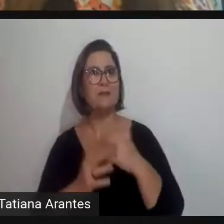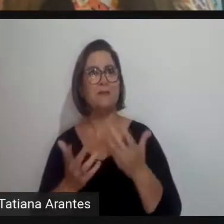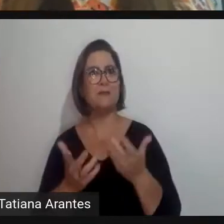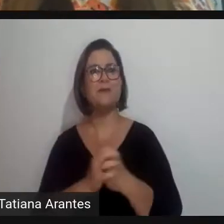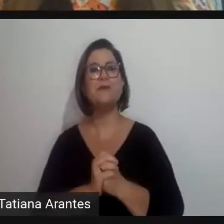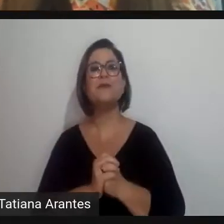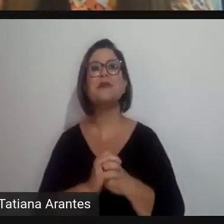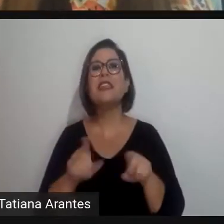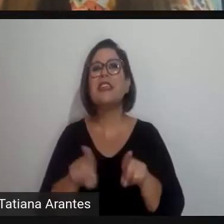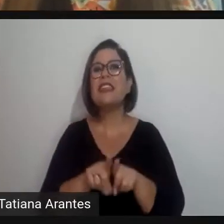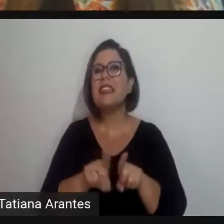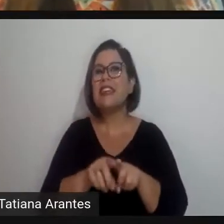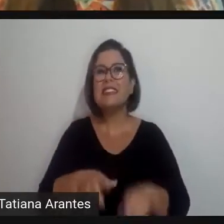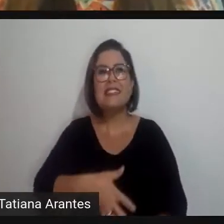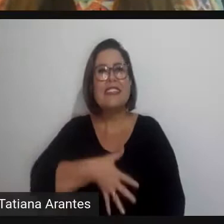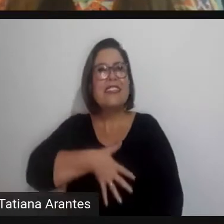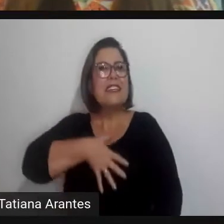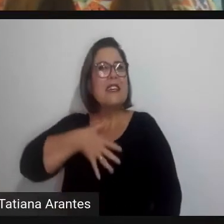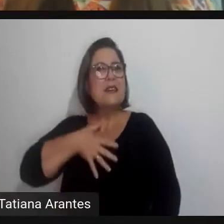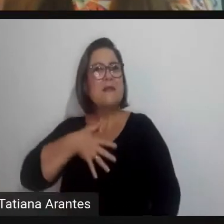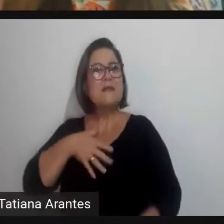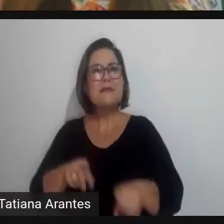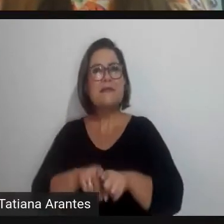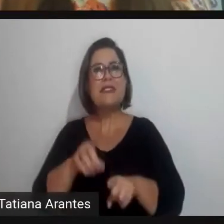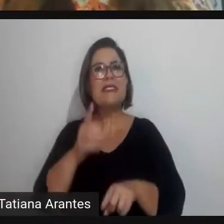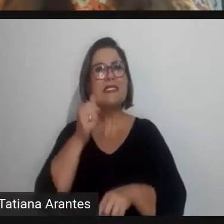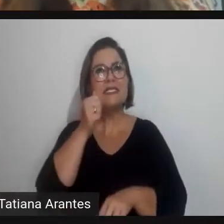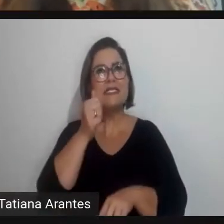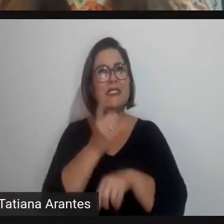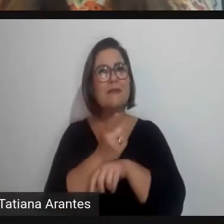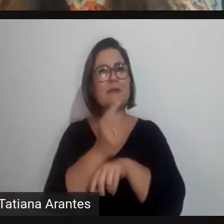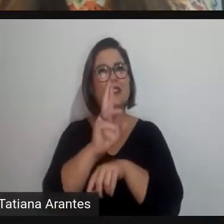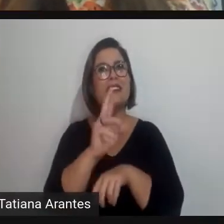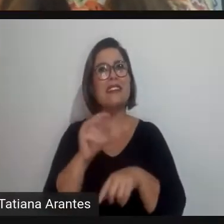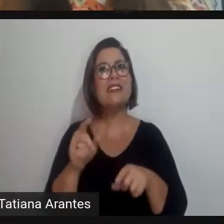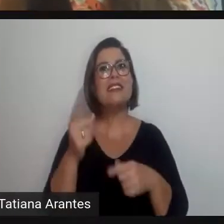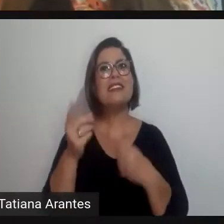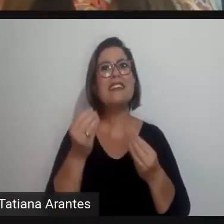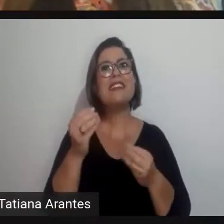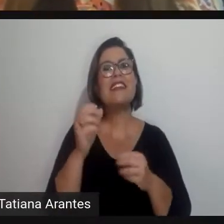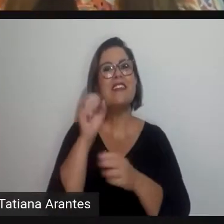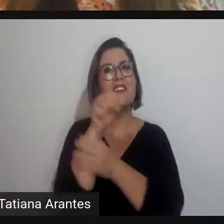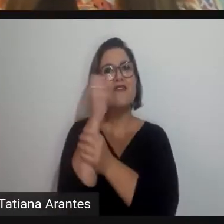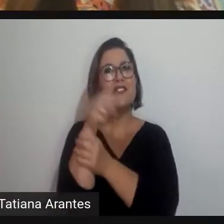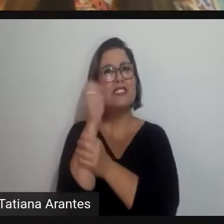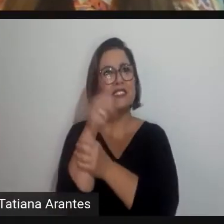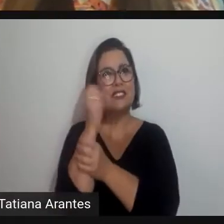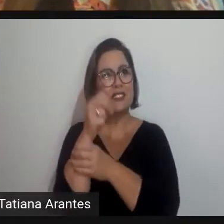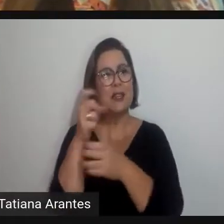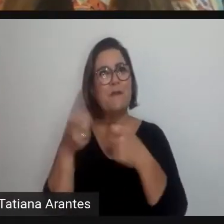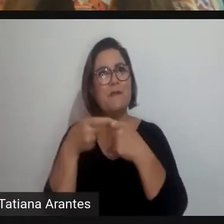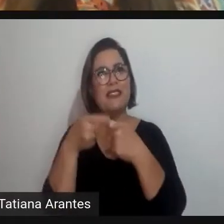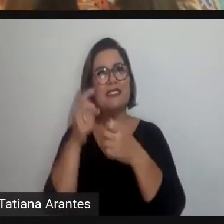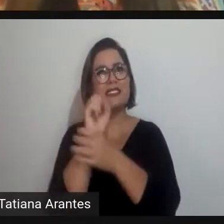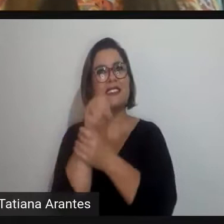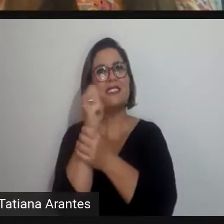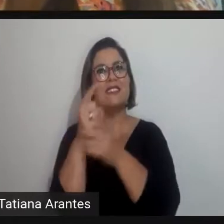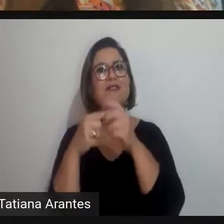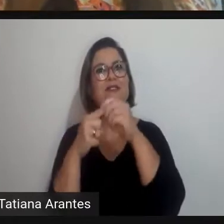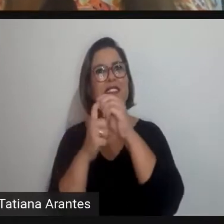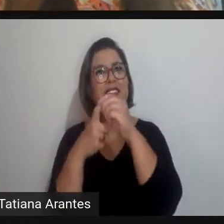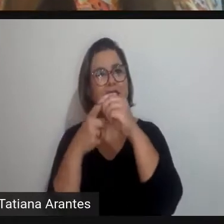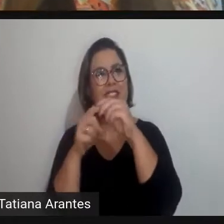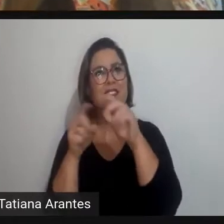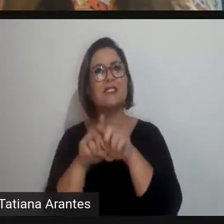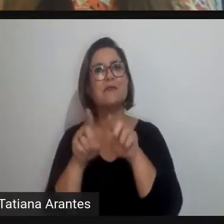Teremos a honra de contar com a participação da doutora Lilian Santos, fisioterapeuta do DEMED e mestre em ergonomia, e do